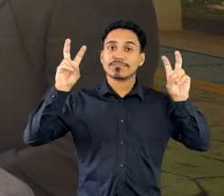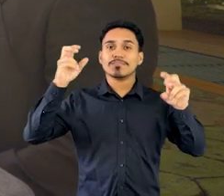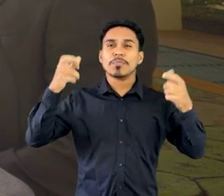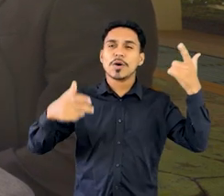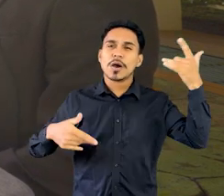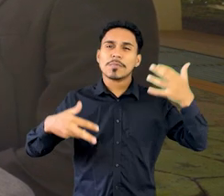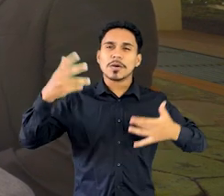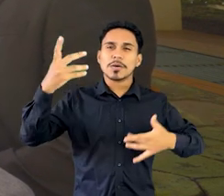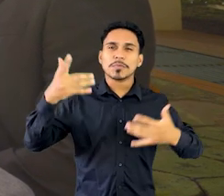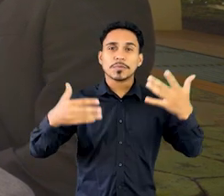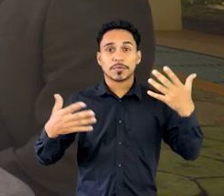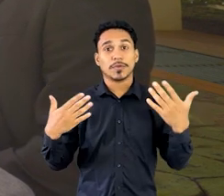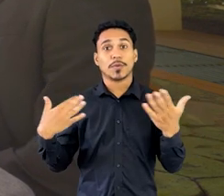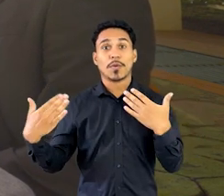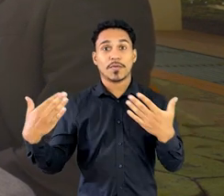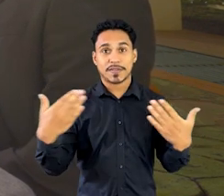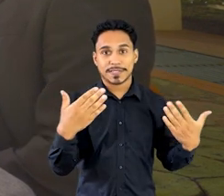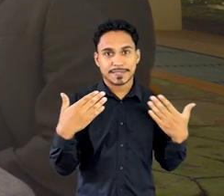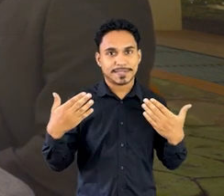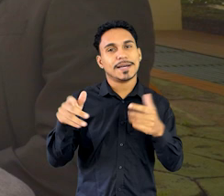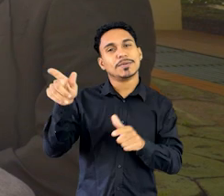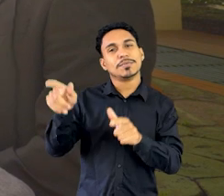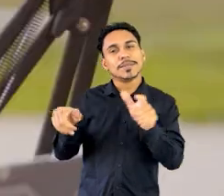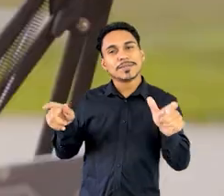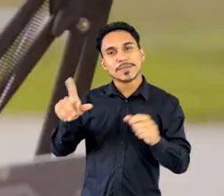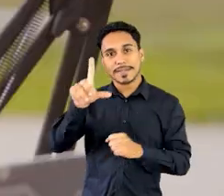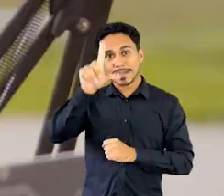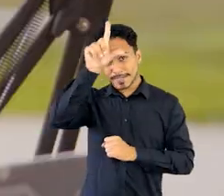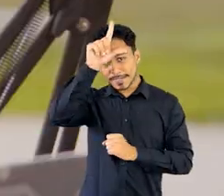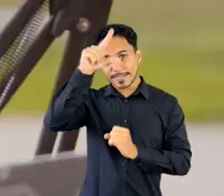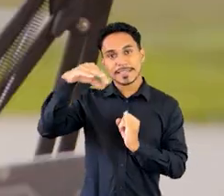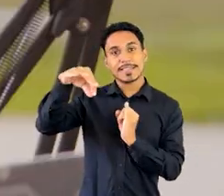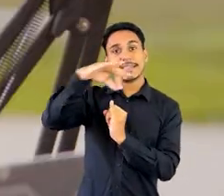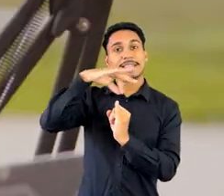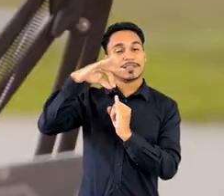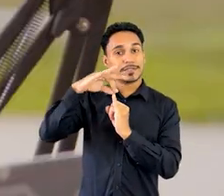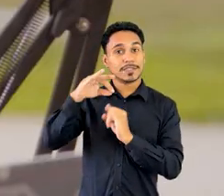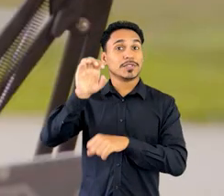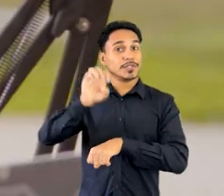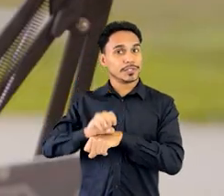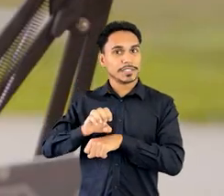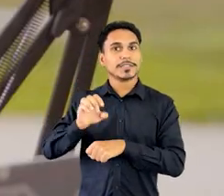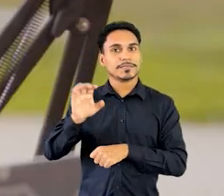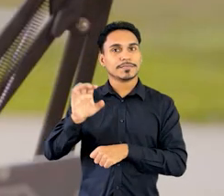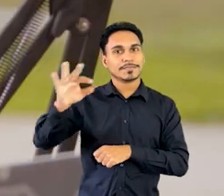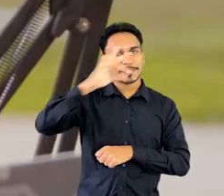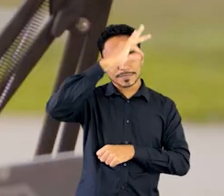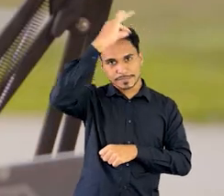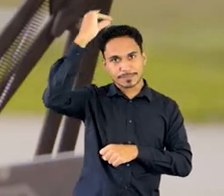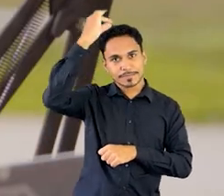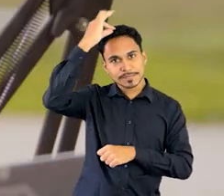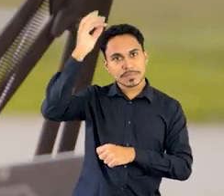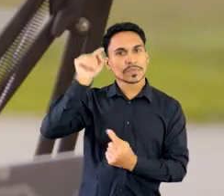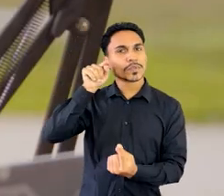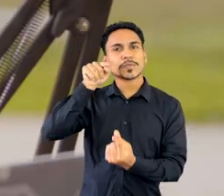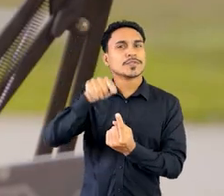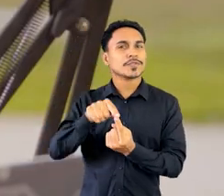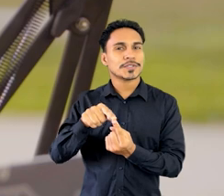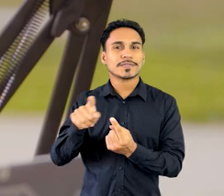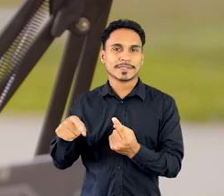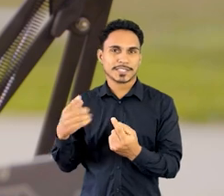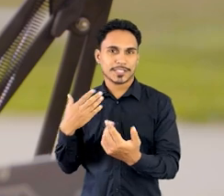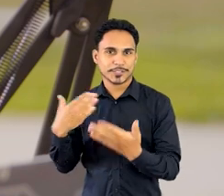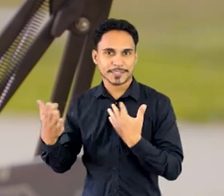líderes dos Camp do ifs no Espírito Santo com a intenção de promover não só o diálogo que por si só já vale o